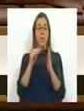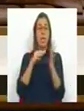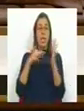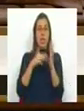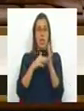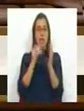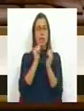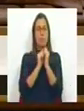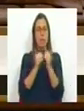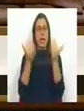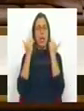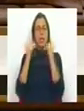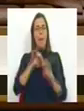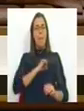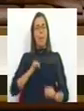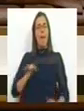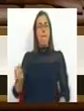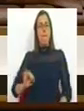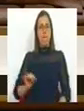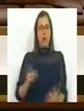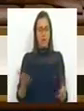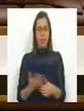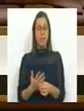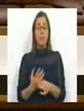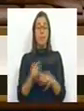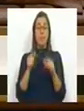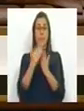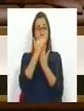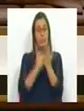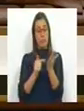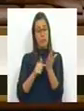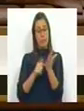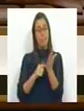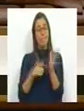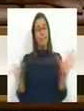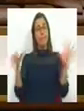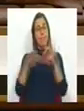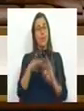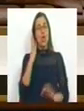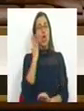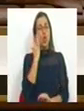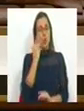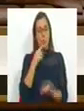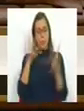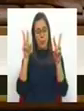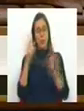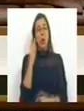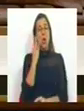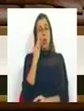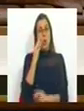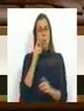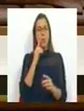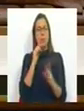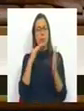registro predial, informação de propriedade. A esta ficha associaremos um número a que chamamos número